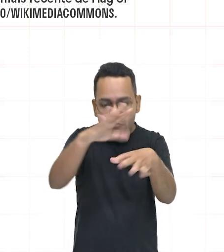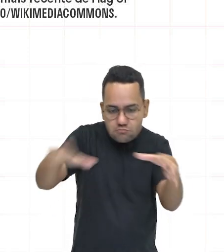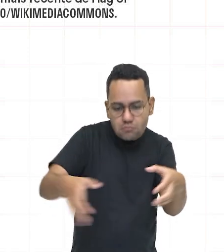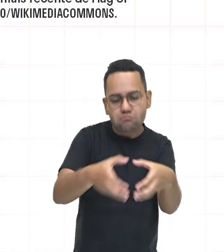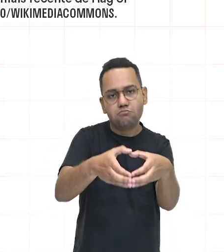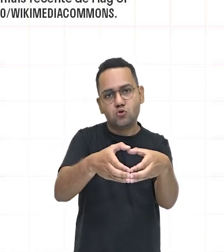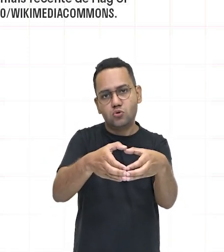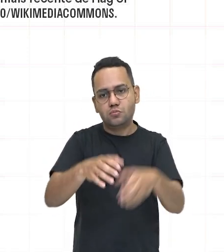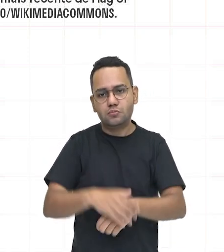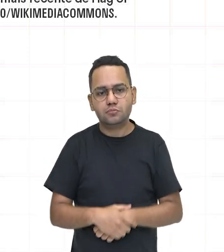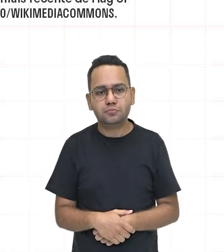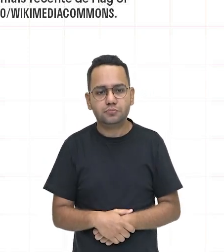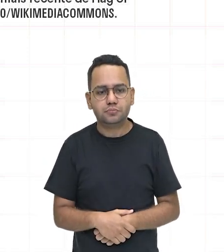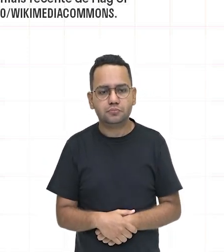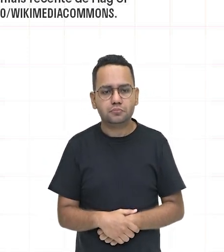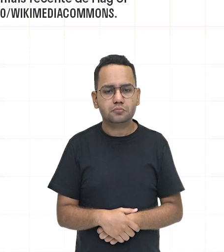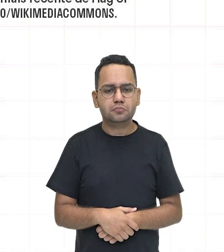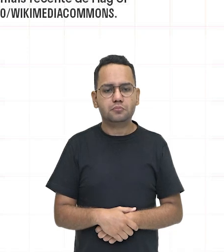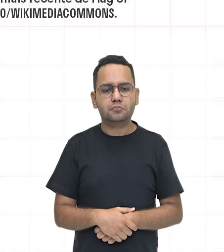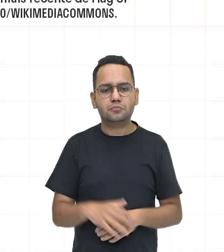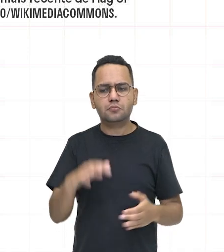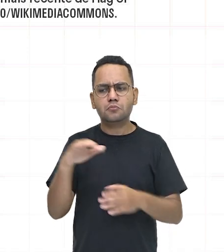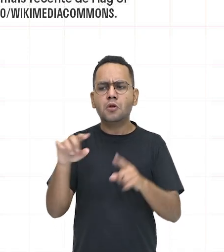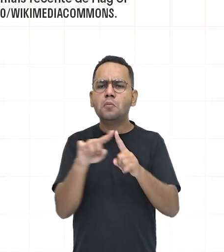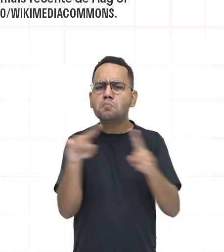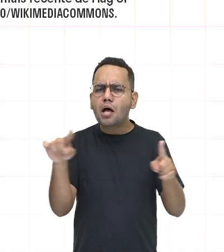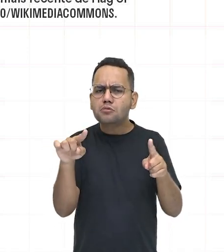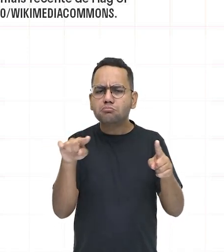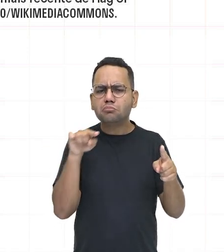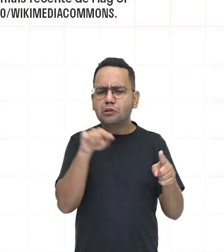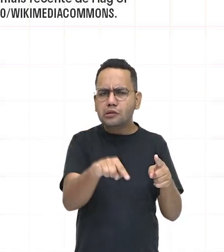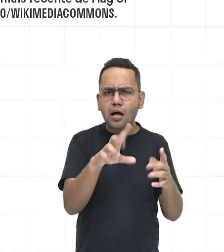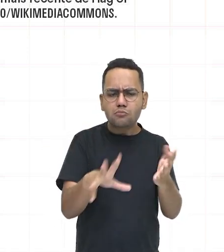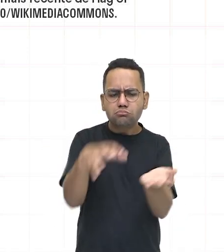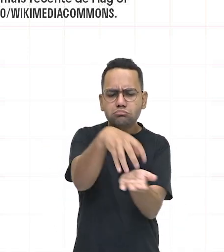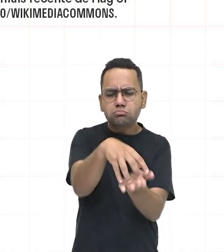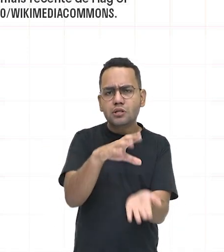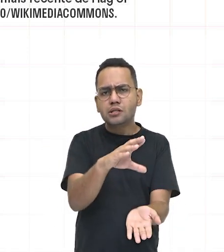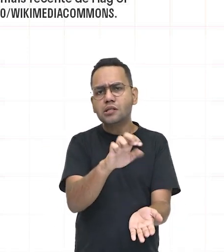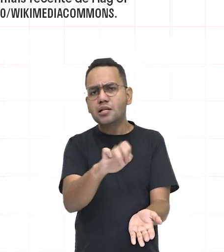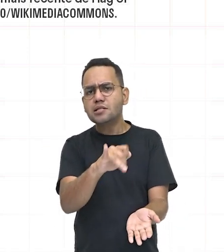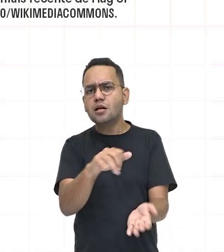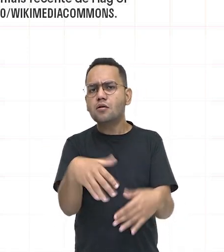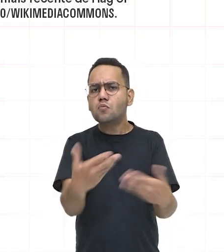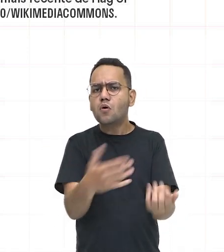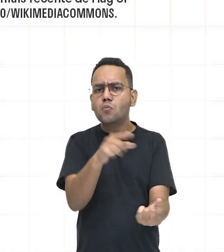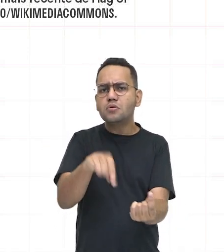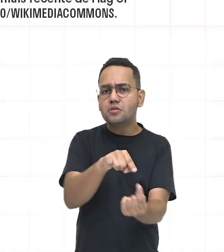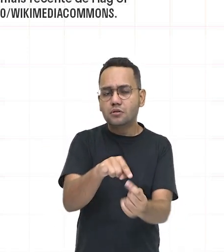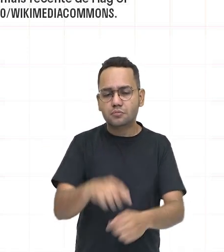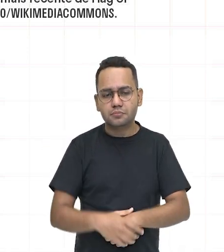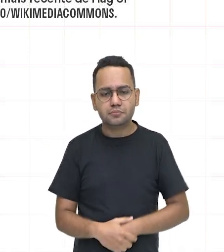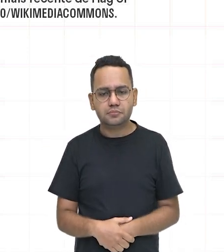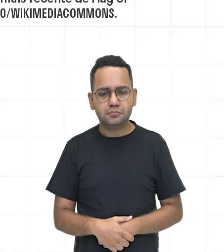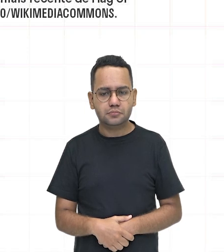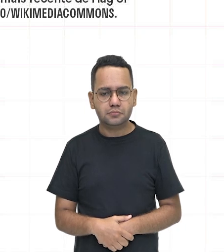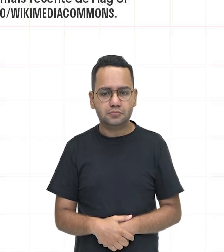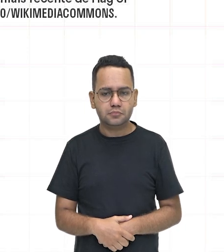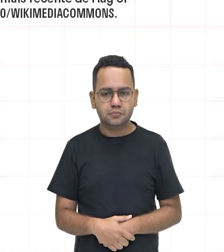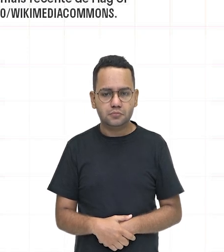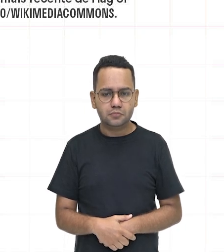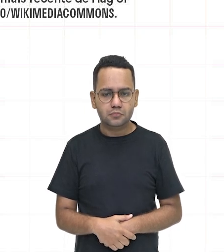grupo. Agora, qual vai ser o principal objetivo para a criação da SEI? Vai ser a de preservar